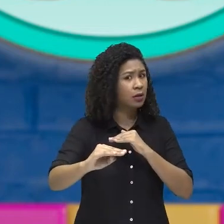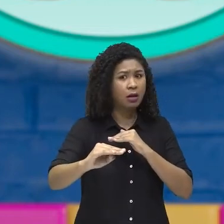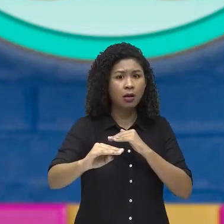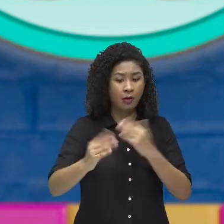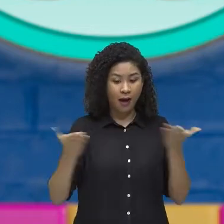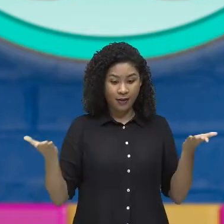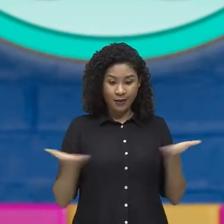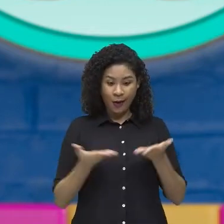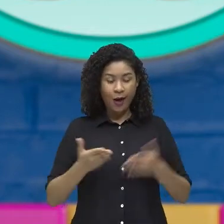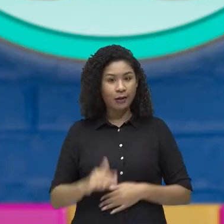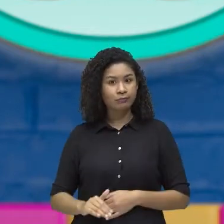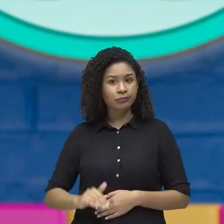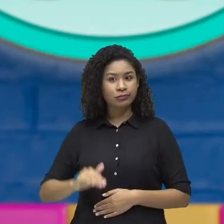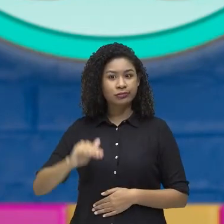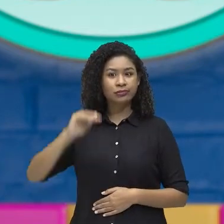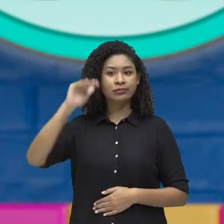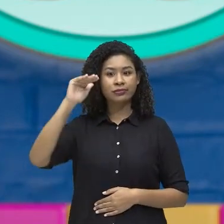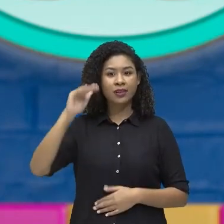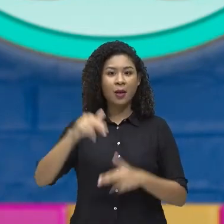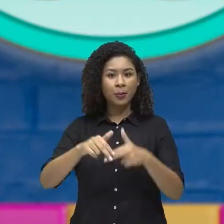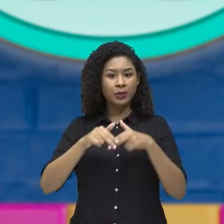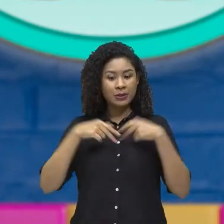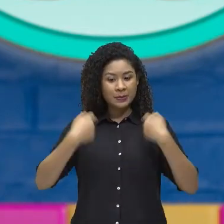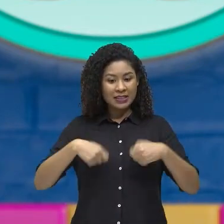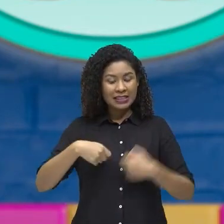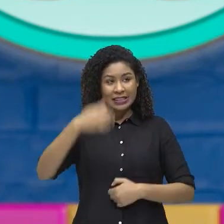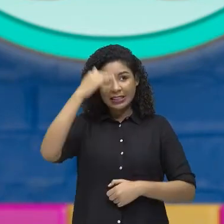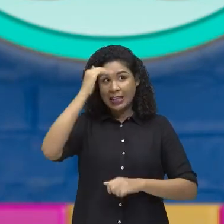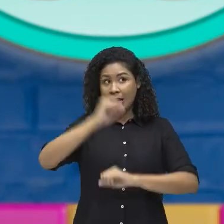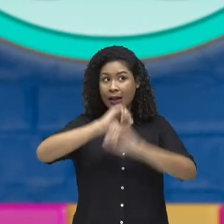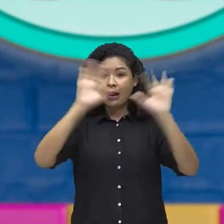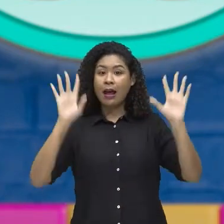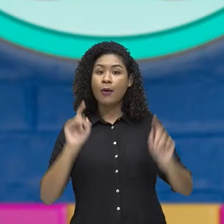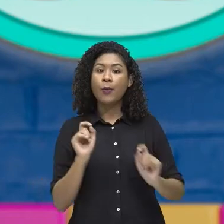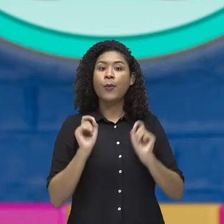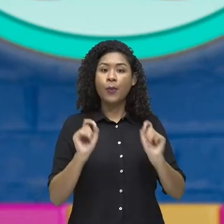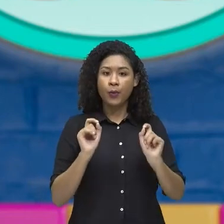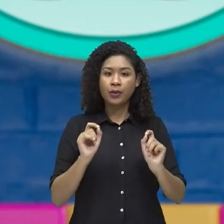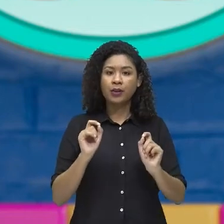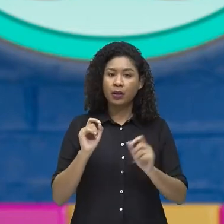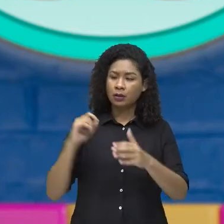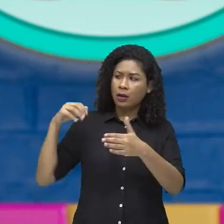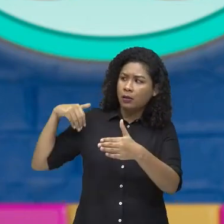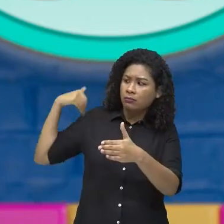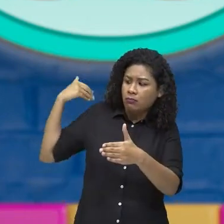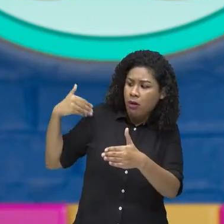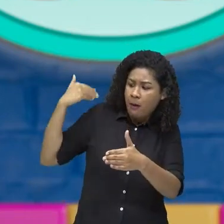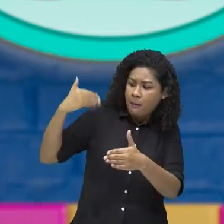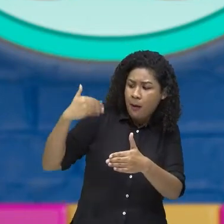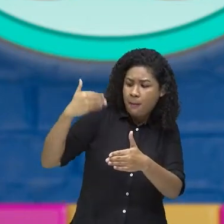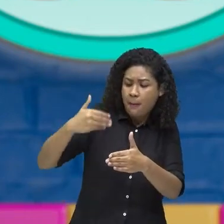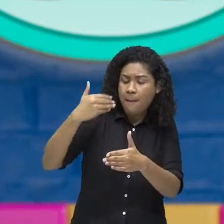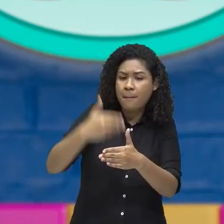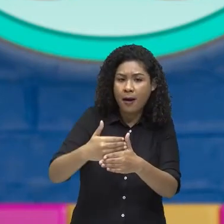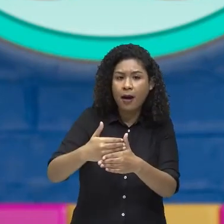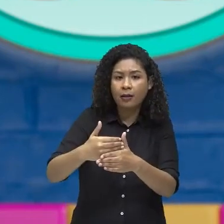onde eu estou agora. Então eu preciso entender que aquilo ali me trouxe até aqui. E o Afonso que está aqui